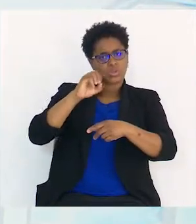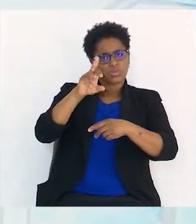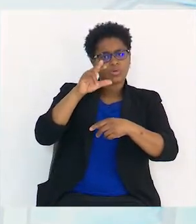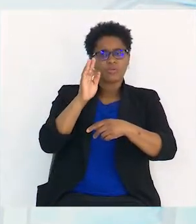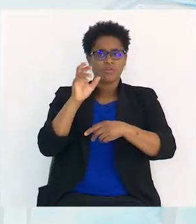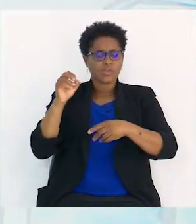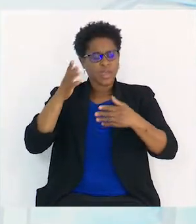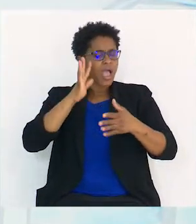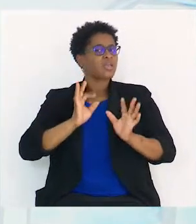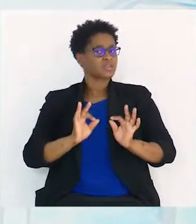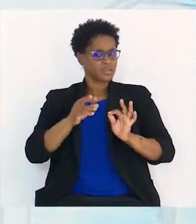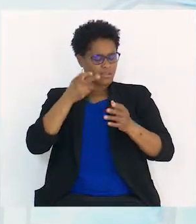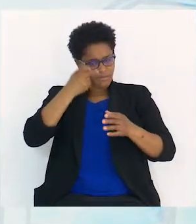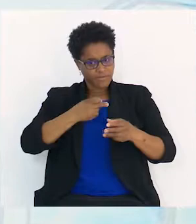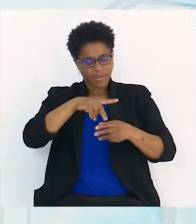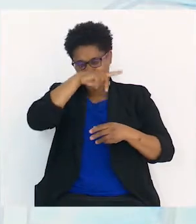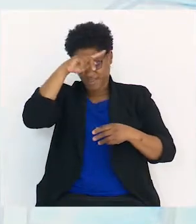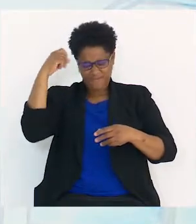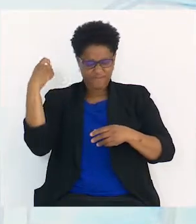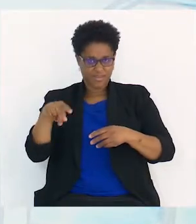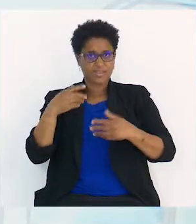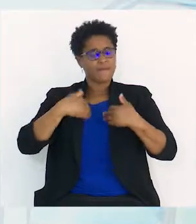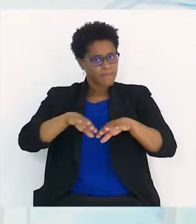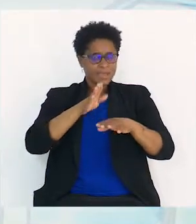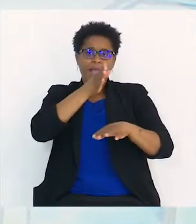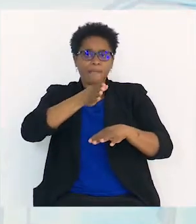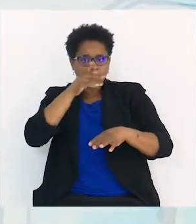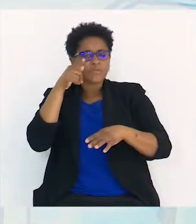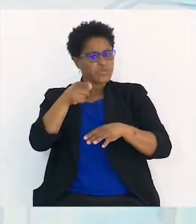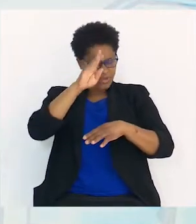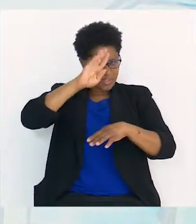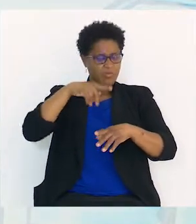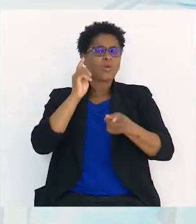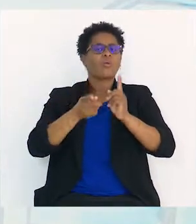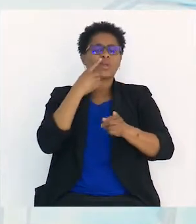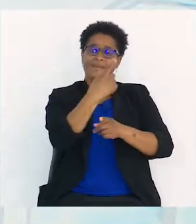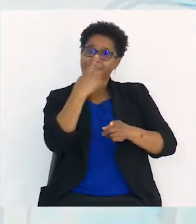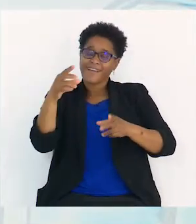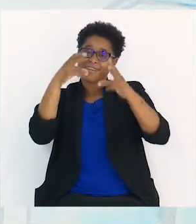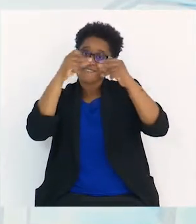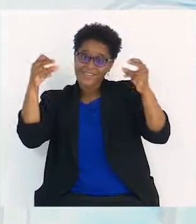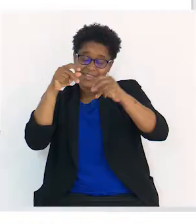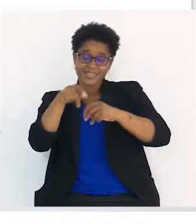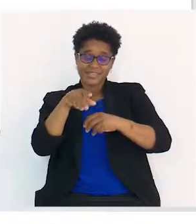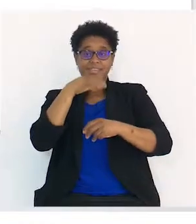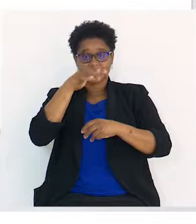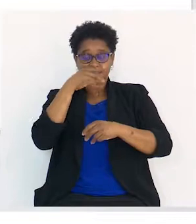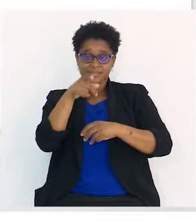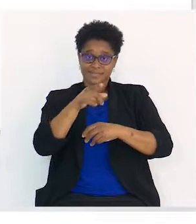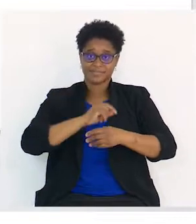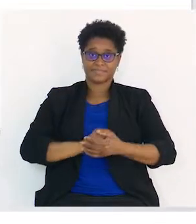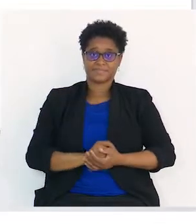difícil, mas já vamos para a prática e vais dar conta do que é que cada conceito aqui está a dizer-te.